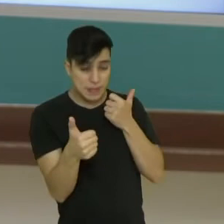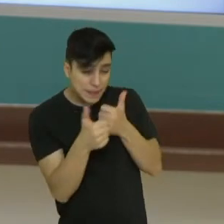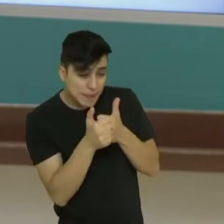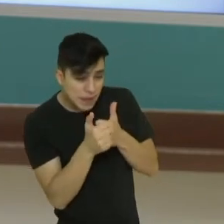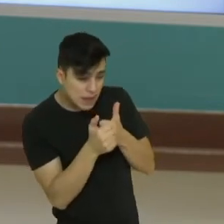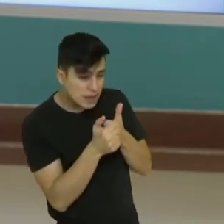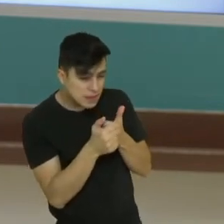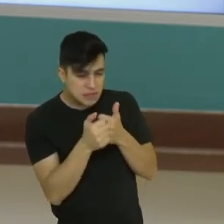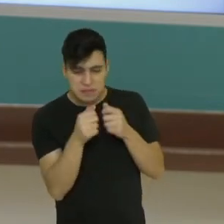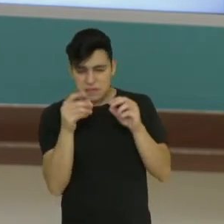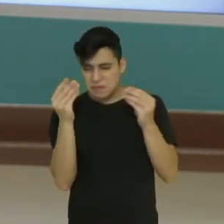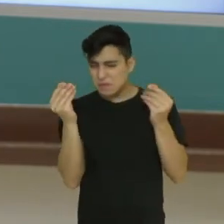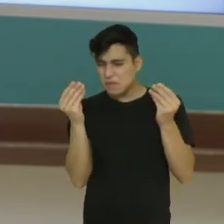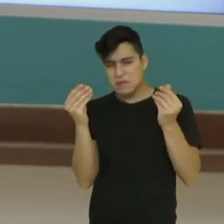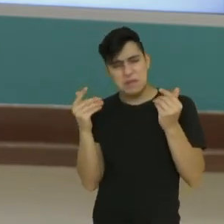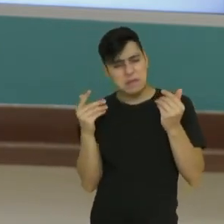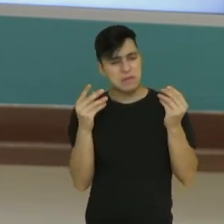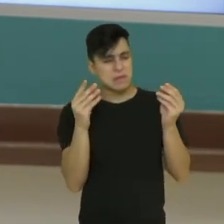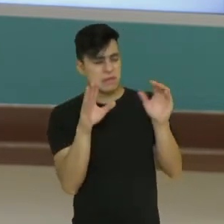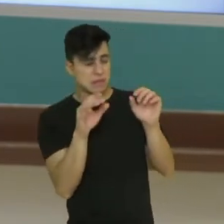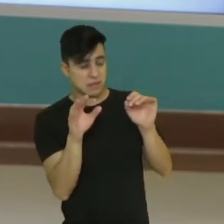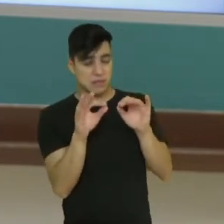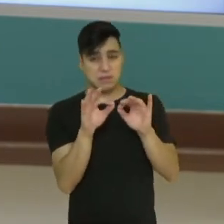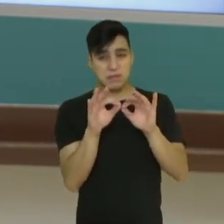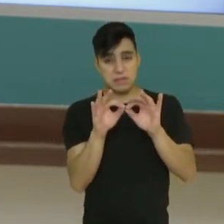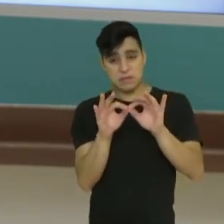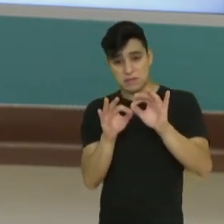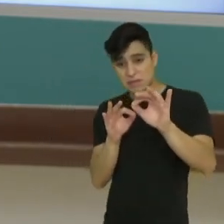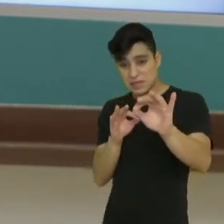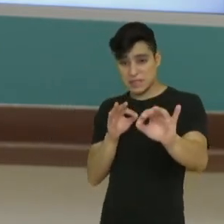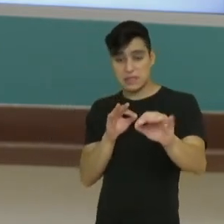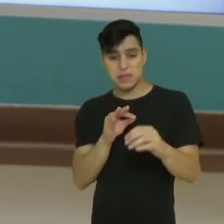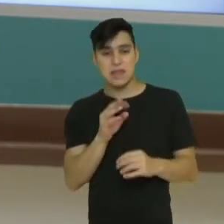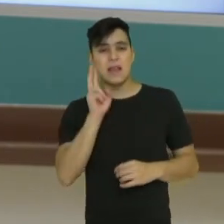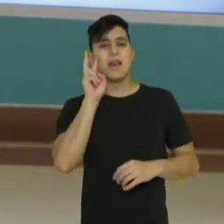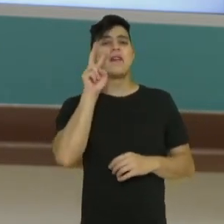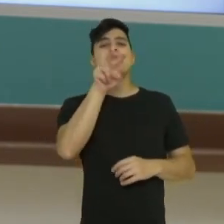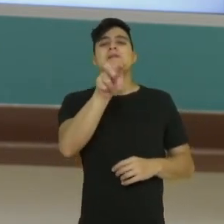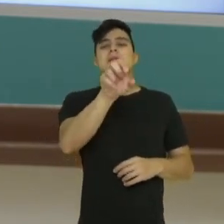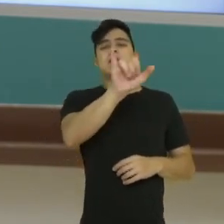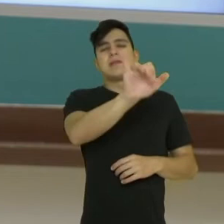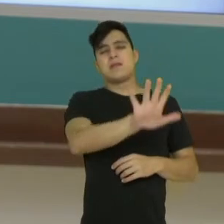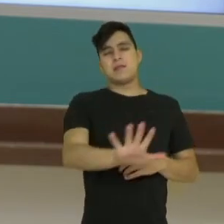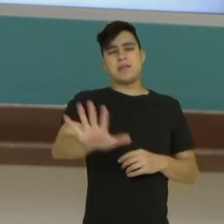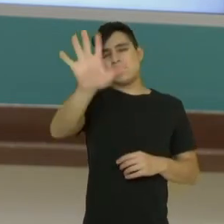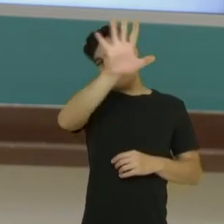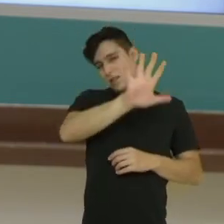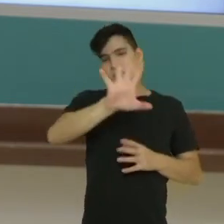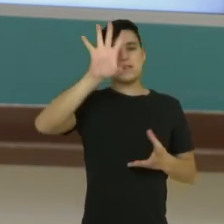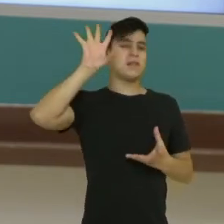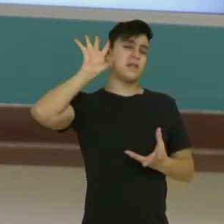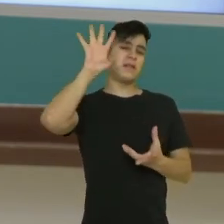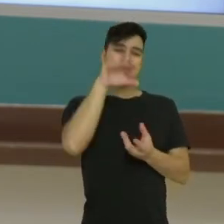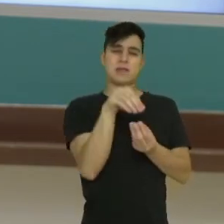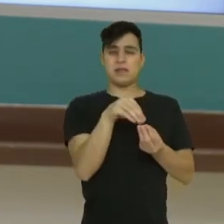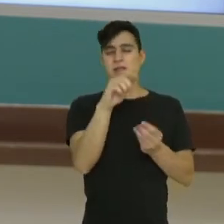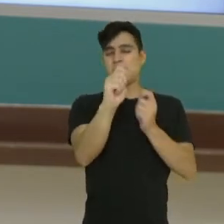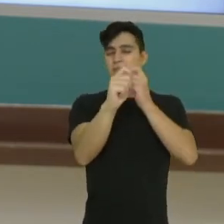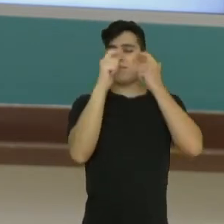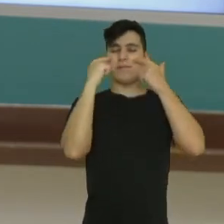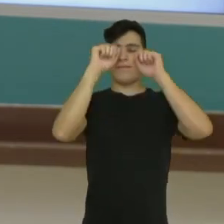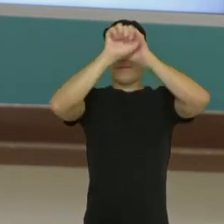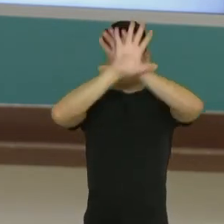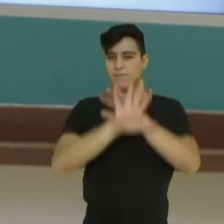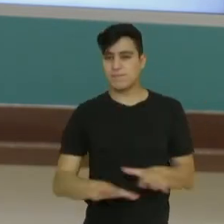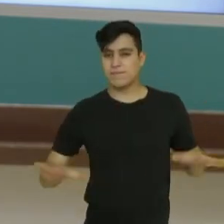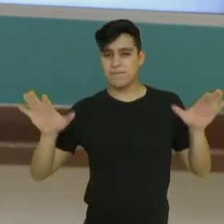impressionista, você vê várias manchas, mas você se afasta 15 passos para trás, você vê a nitidez, você vê a ilusão de ótica. Então nós temos